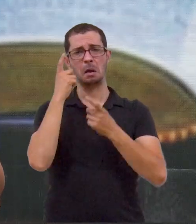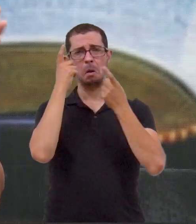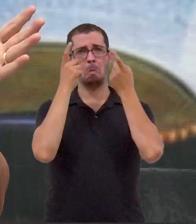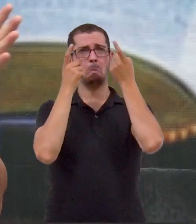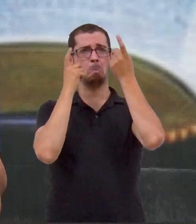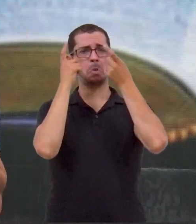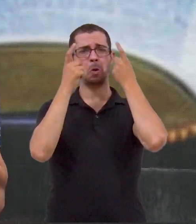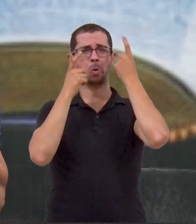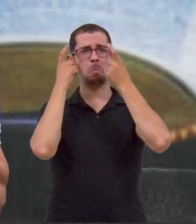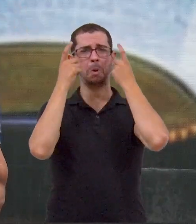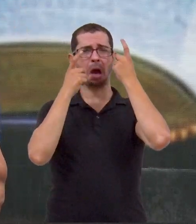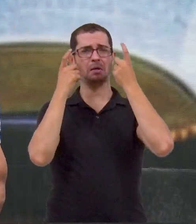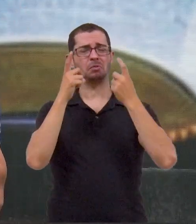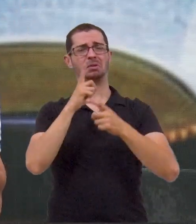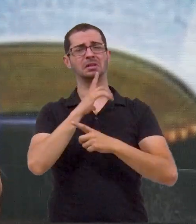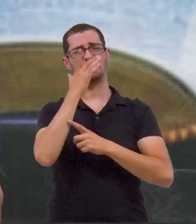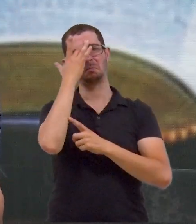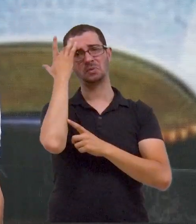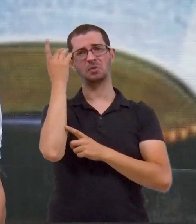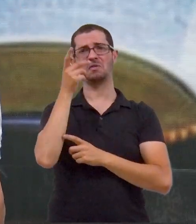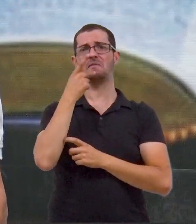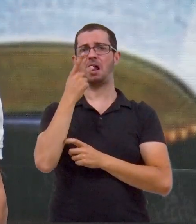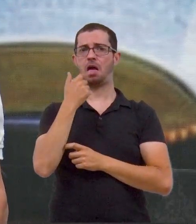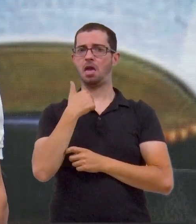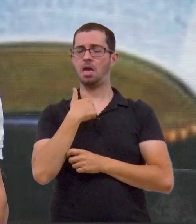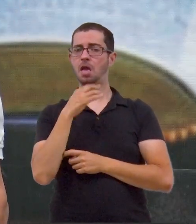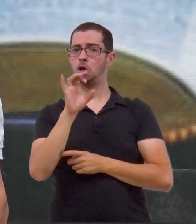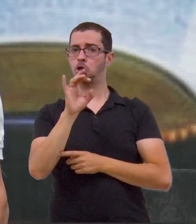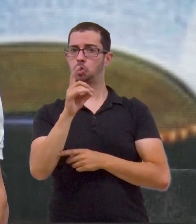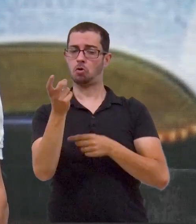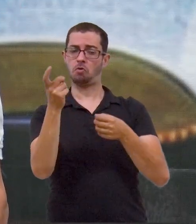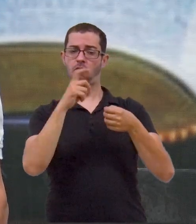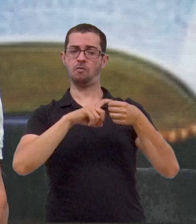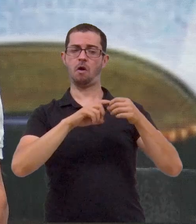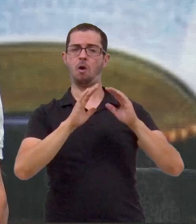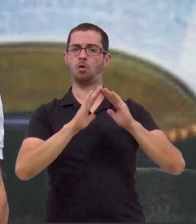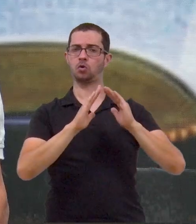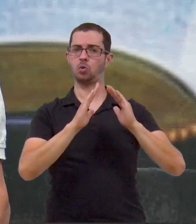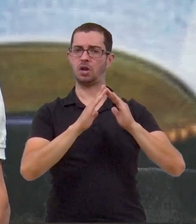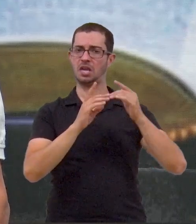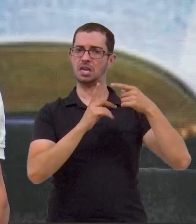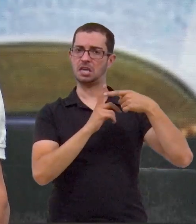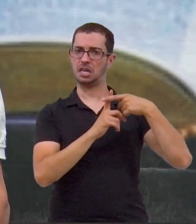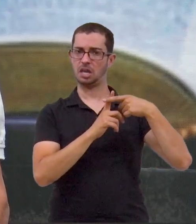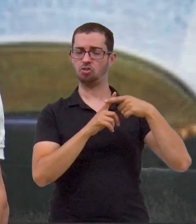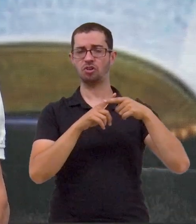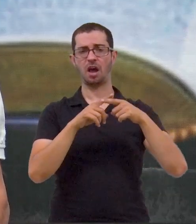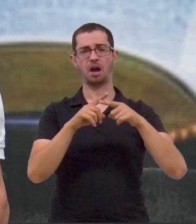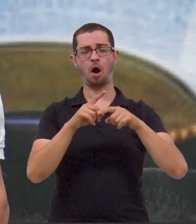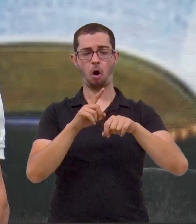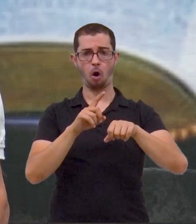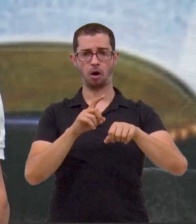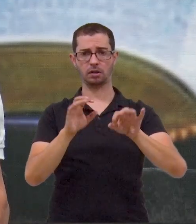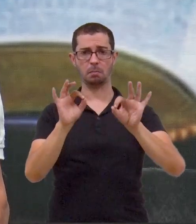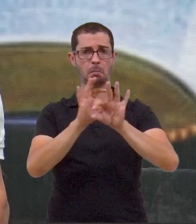preocupada. Tem gente que diz assim, eu só volto à igreja depois da vacina.